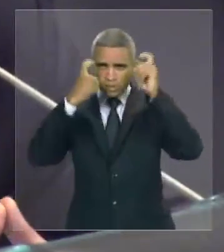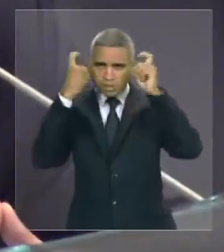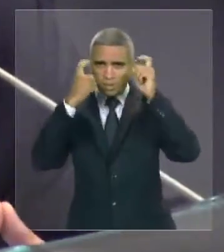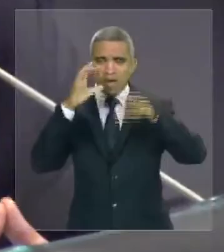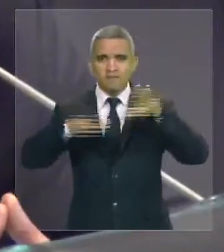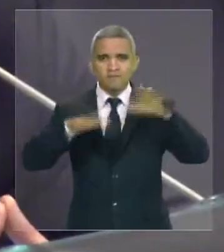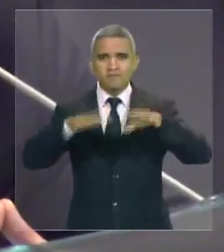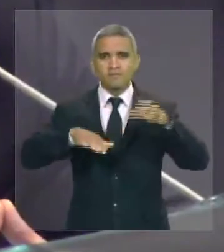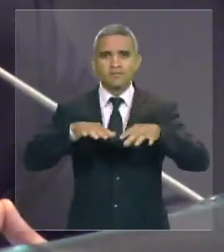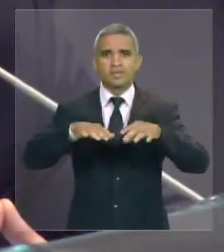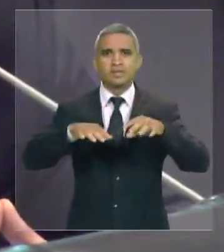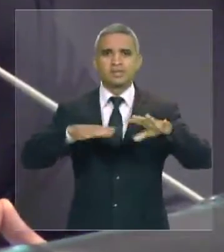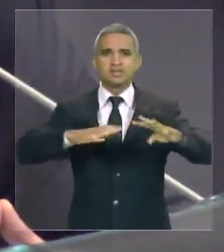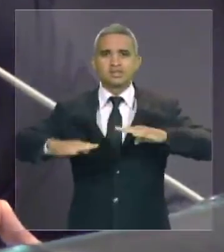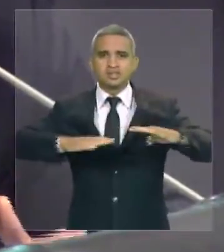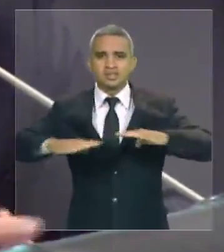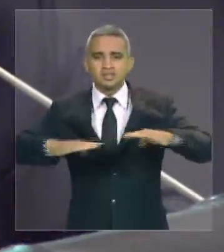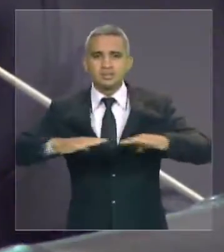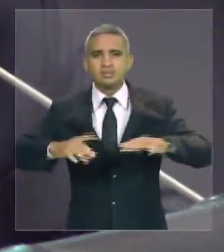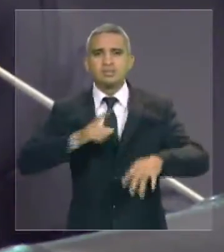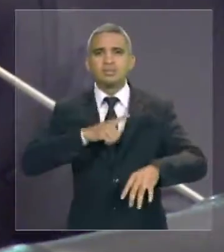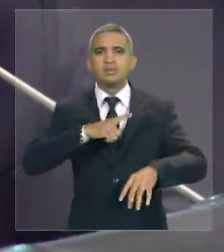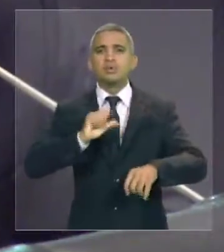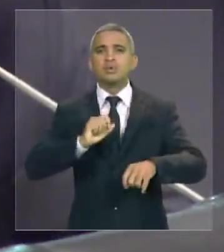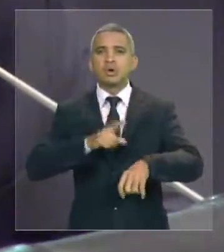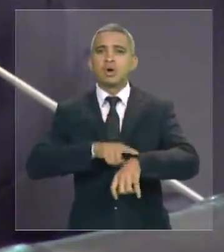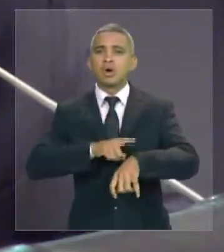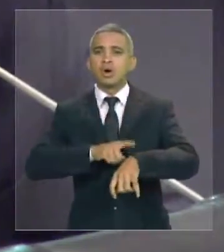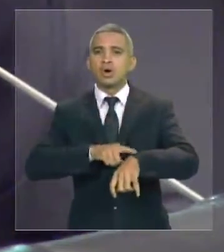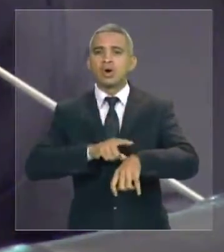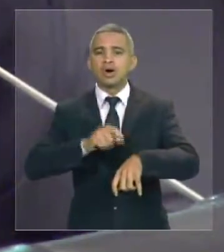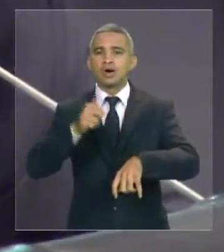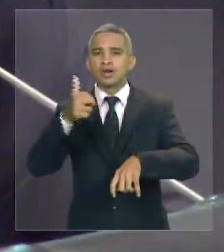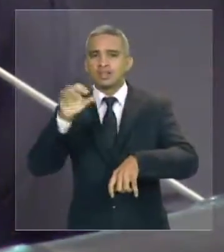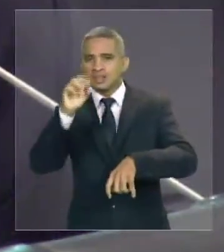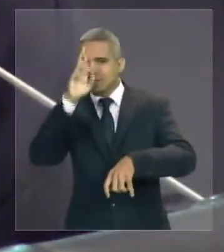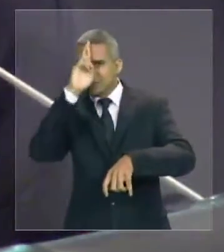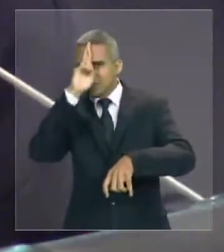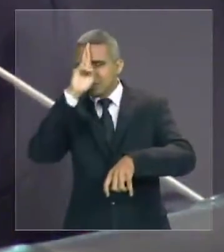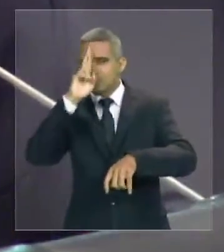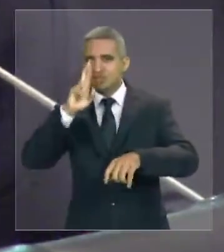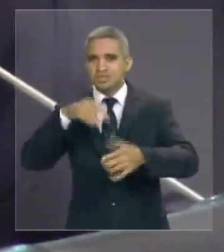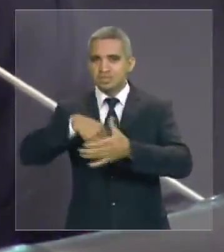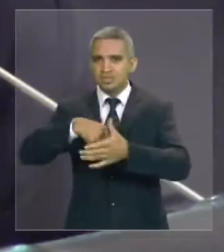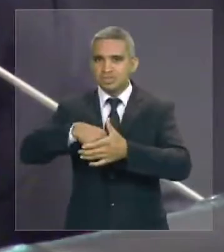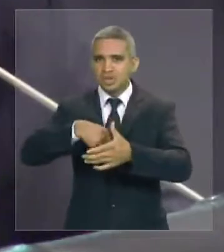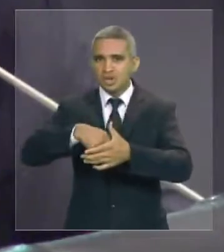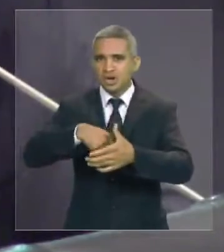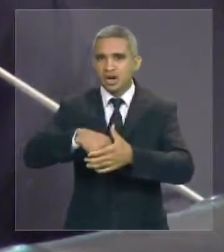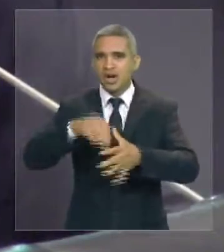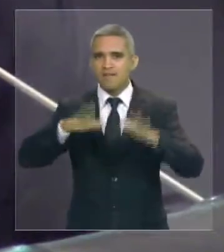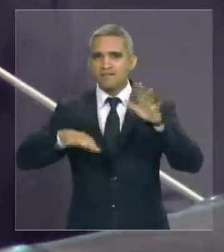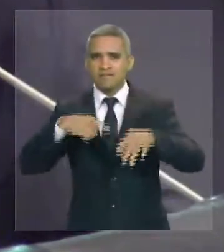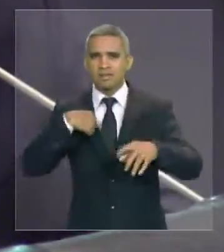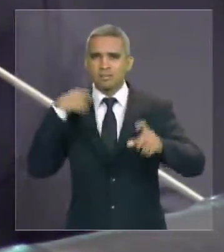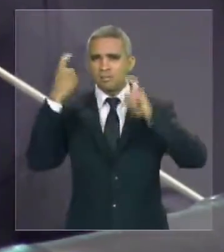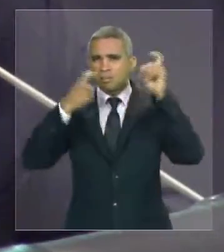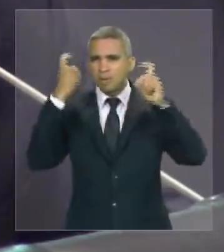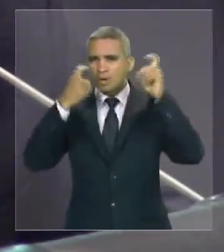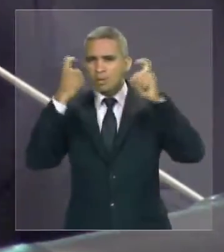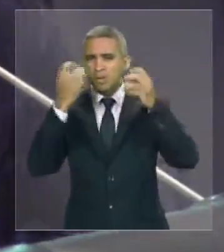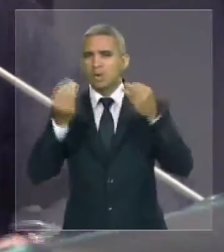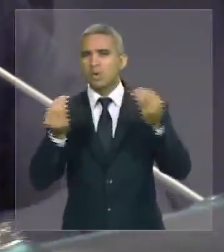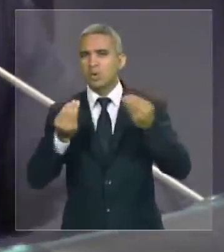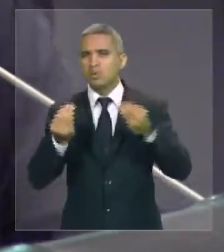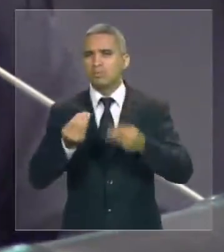horas da noite, termina meia-noite, eu penso no torcedor que sai meia-noite e meia, como é que ele vai para a cidade operária, para a Vila Janaína, a Vila de Xanto